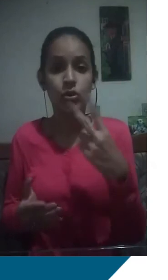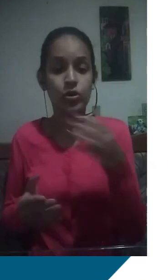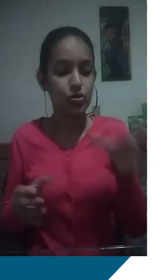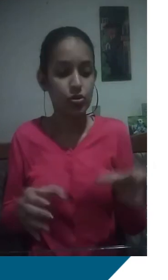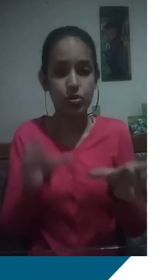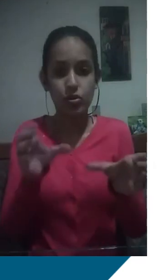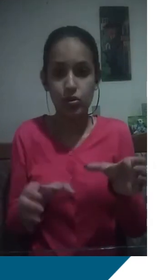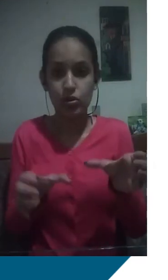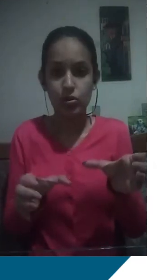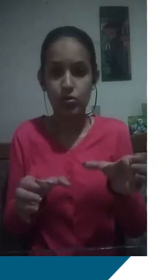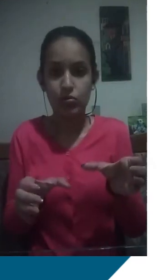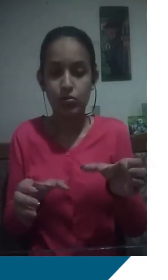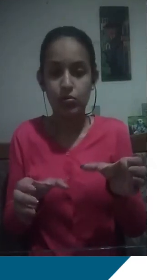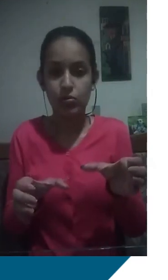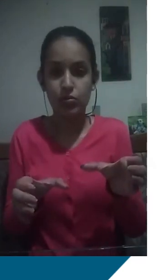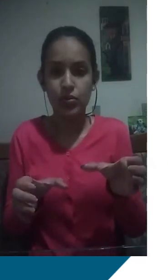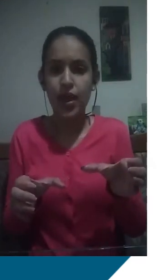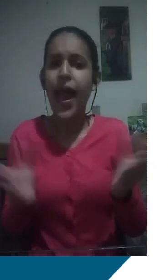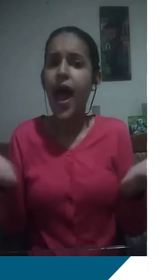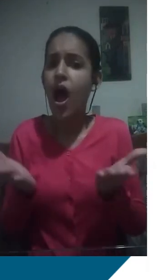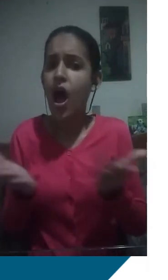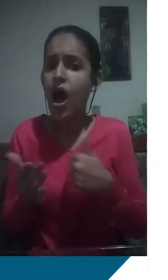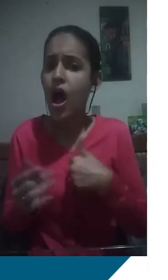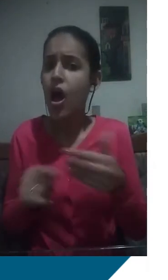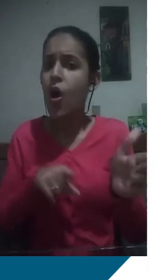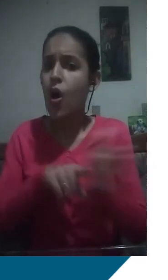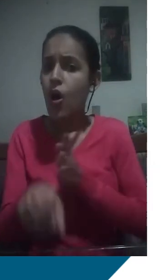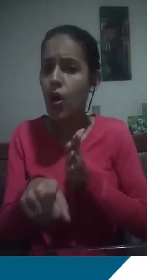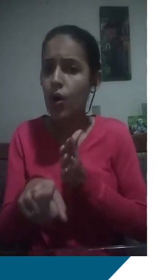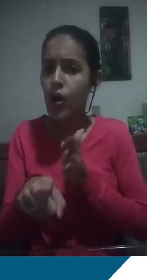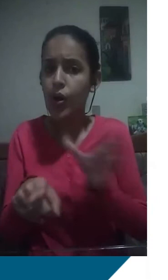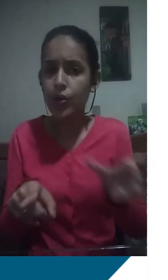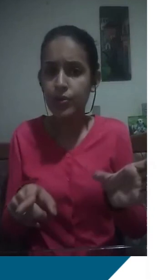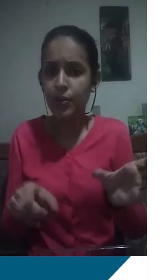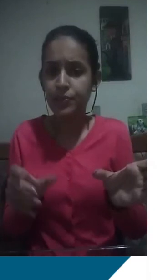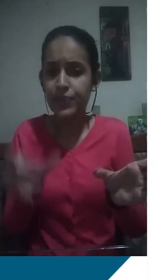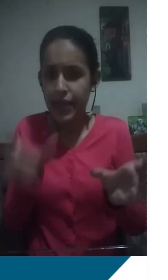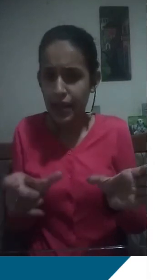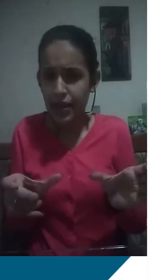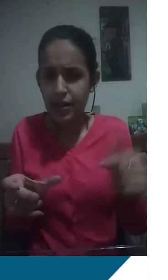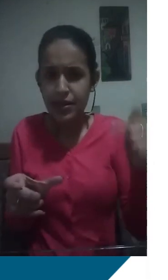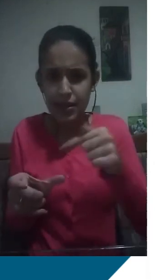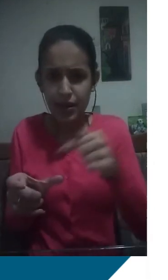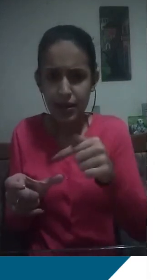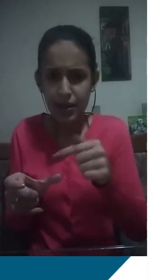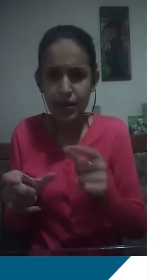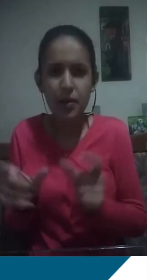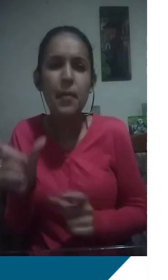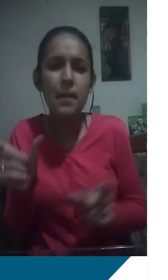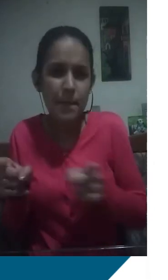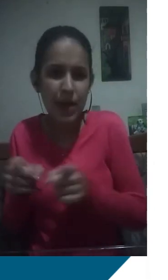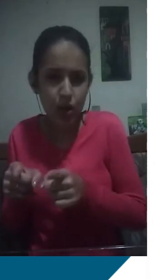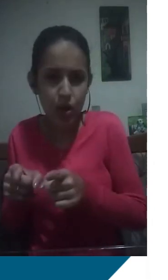ele é igual à variação de volume total do líquido? Ou seja, esse volumezinho aqui, ele